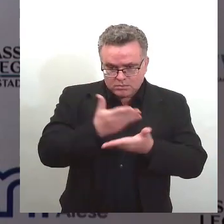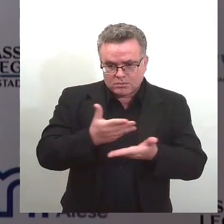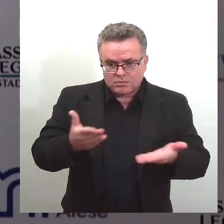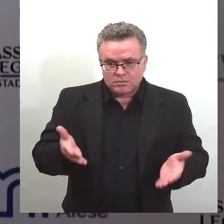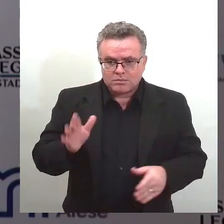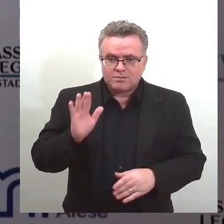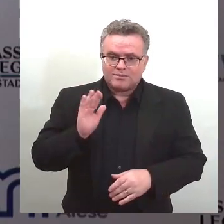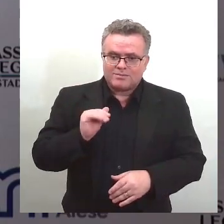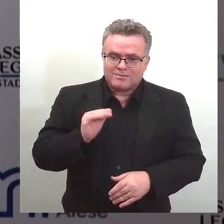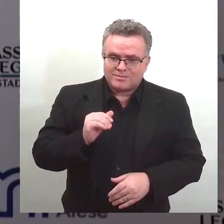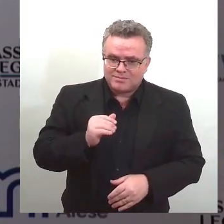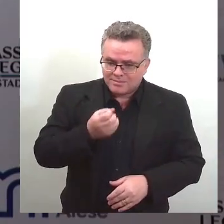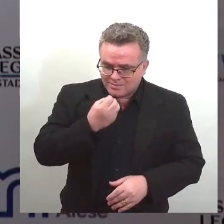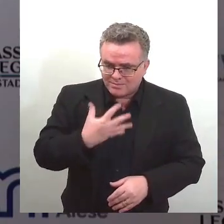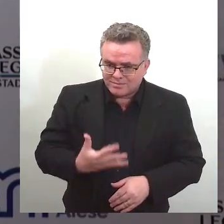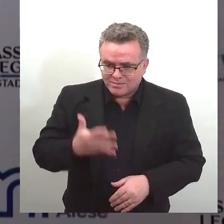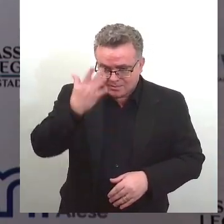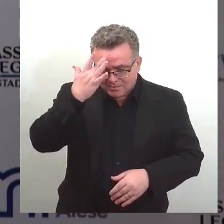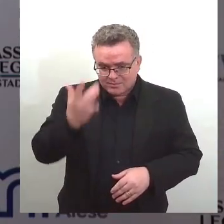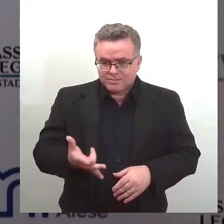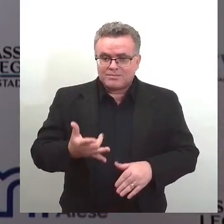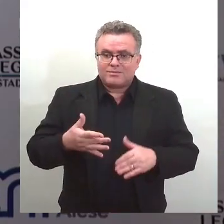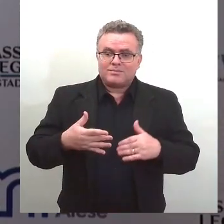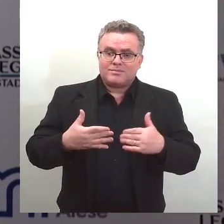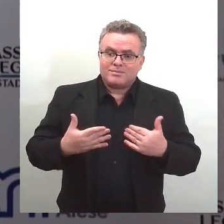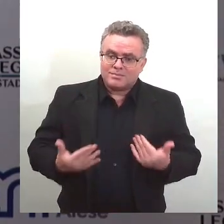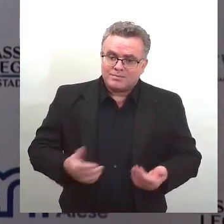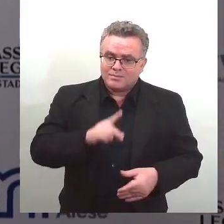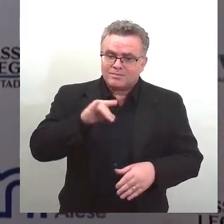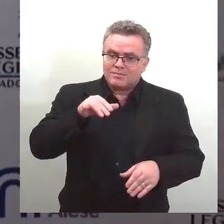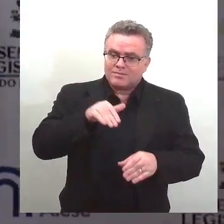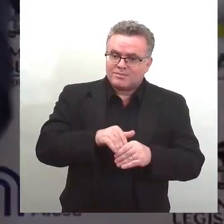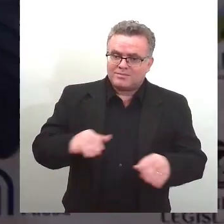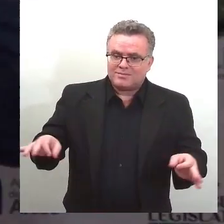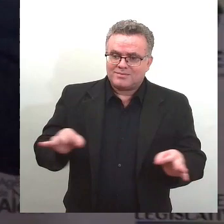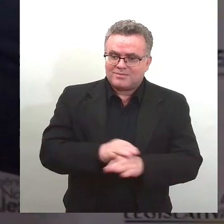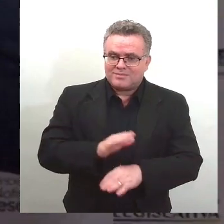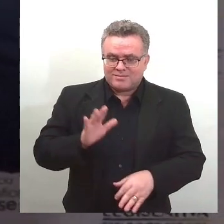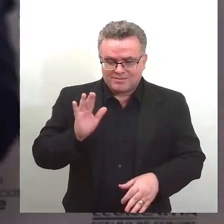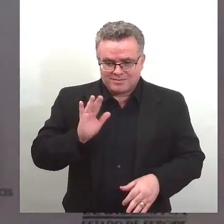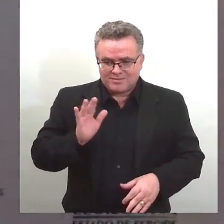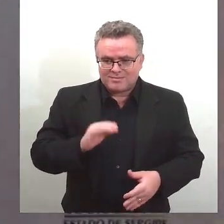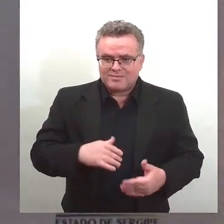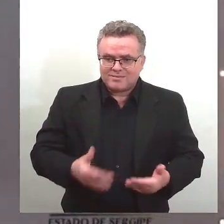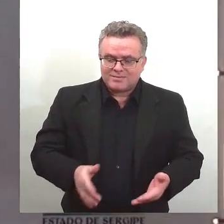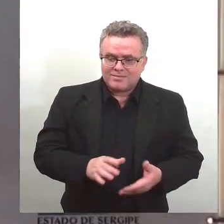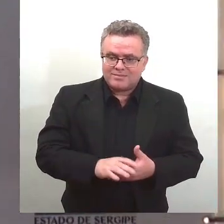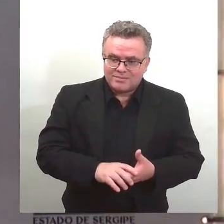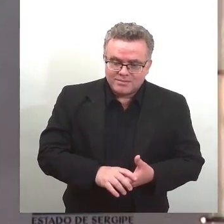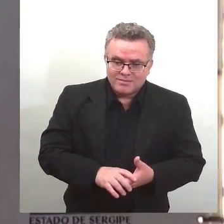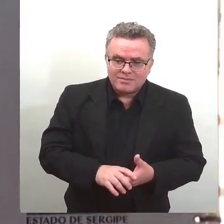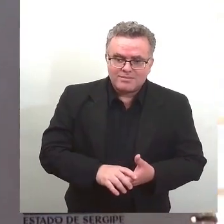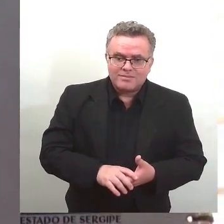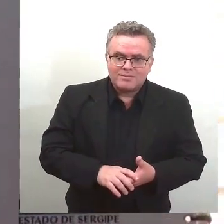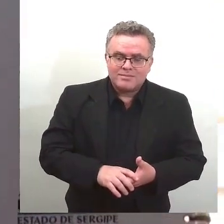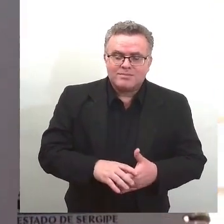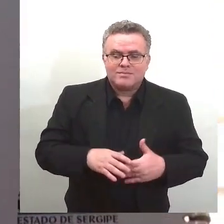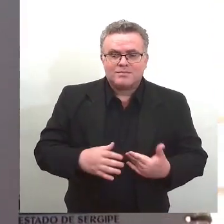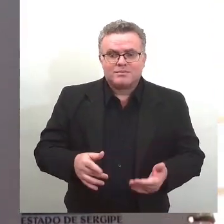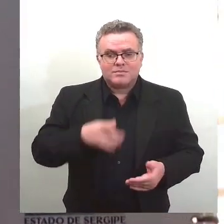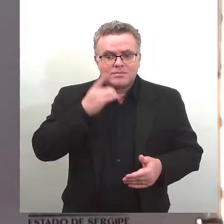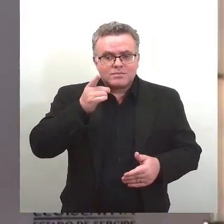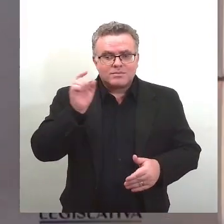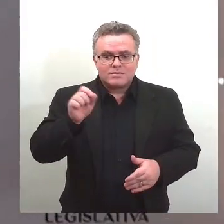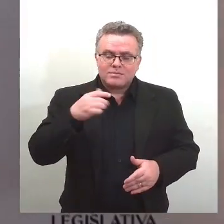oportunidade. Até amanhã, porque amanhã tem dia de votação. Exato, até amanhã. Está aí, portanto, a deputada Linda Brasil.